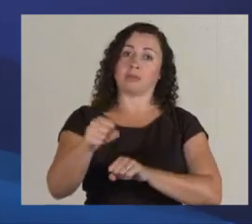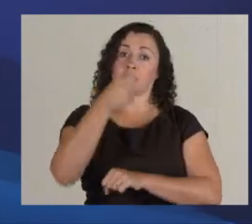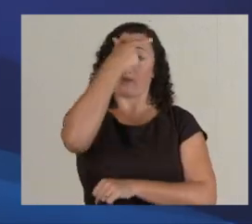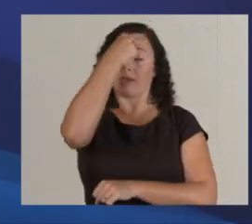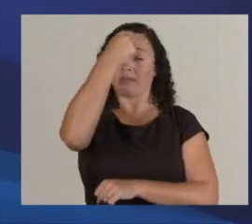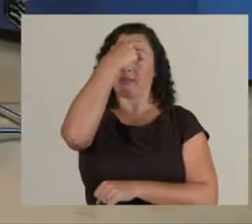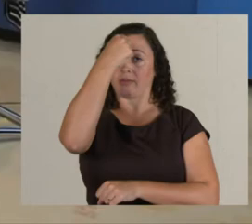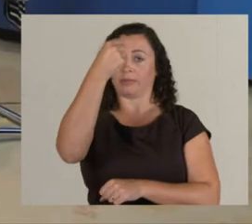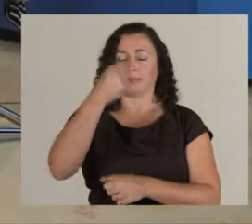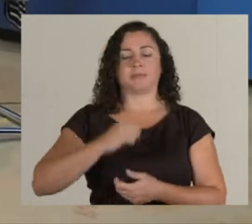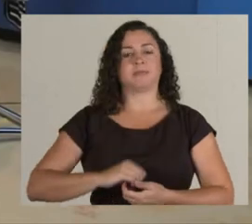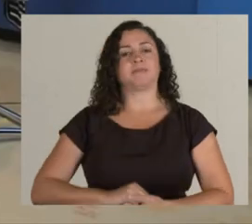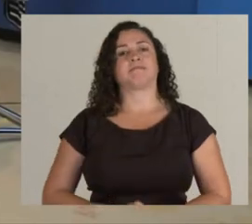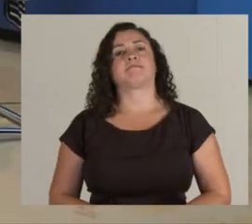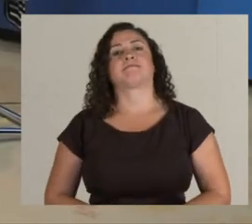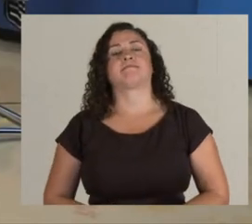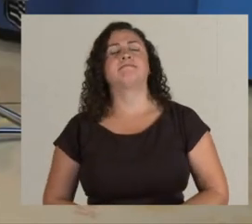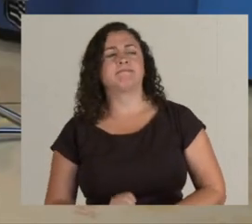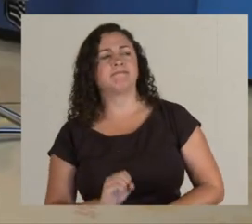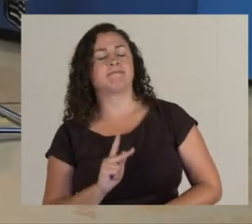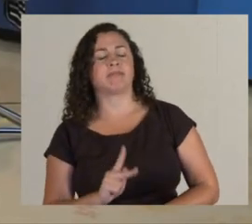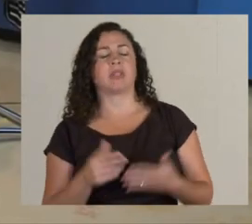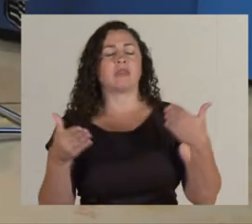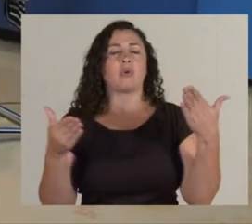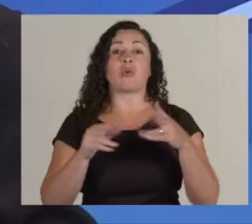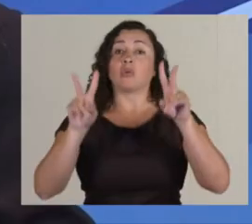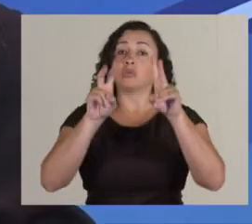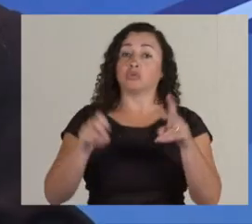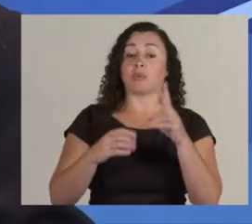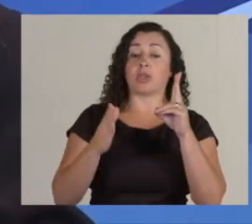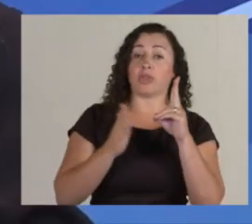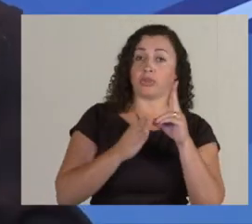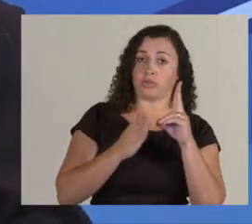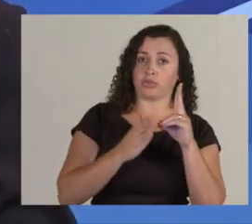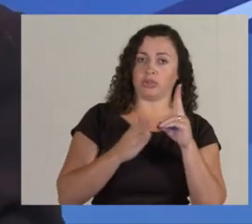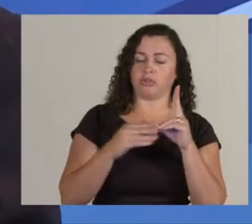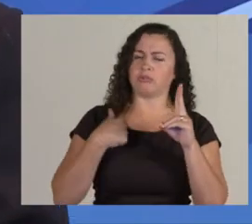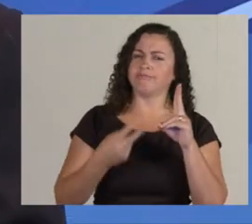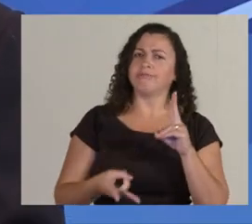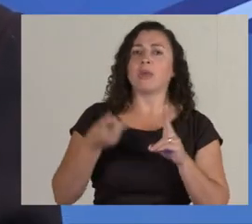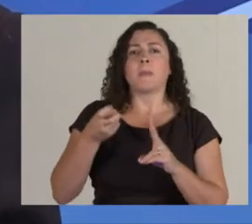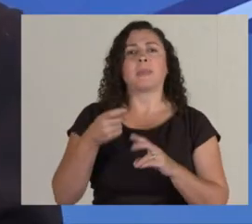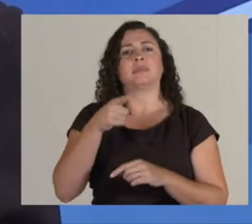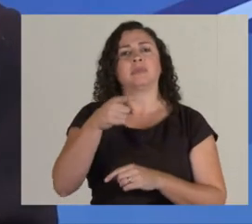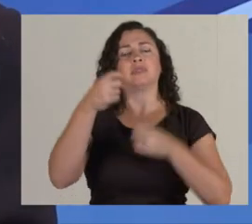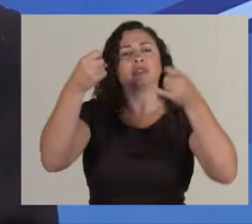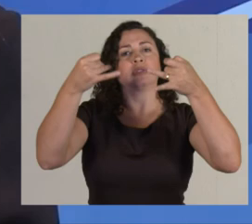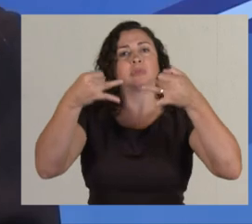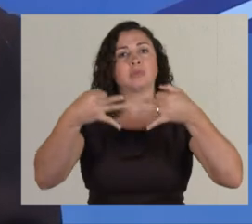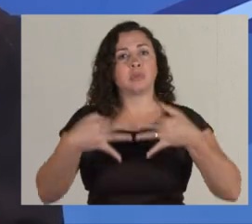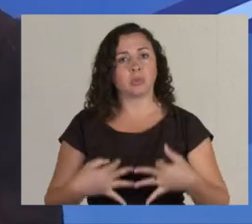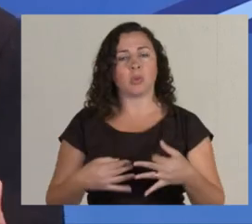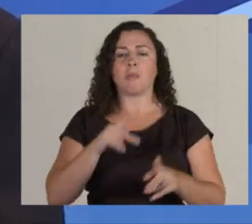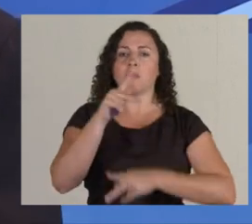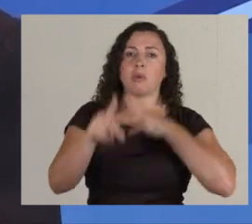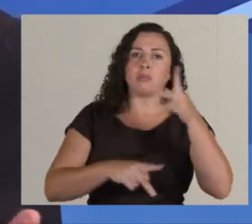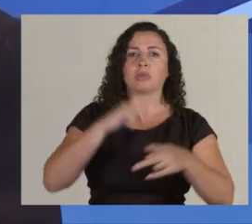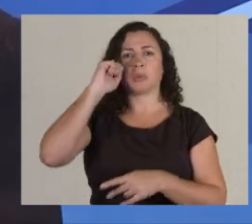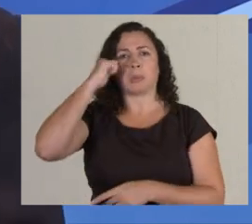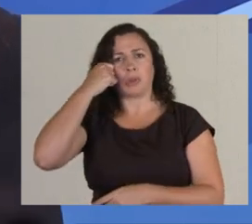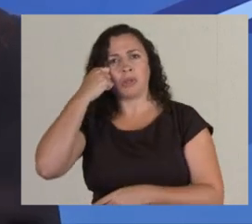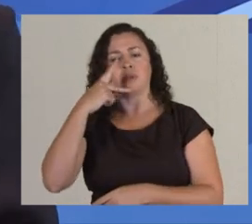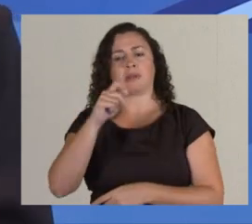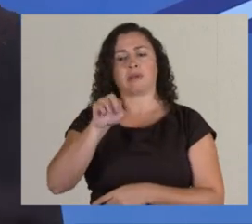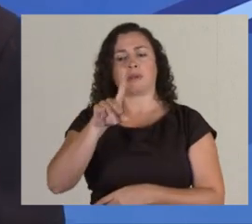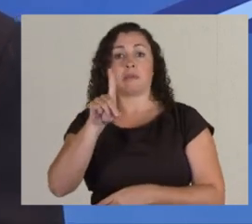formação acadêmico. Uhum. Agora, em relação aos indígenas, né? Eu noto que você tem dito aí a população